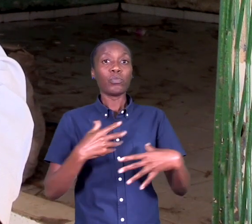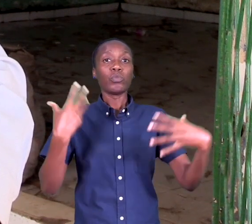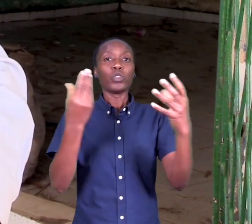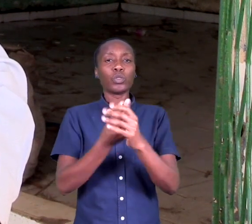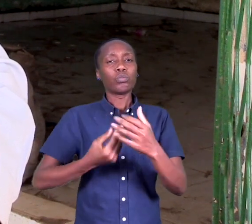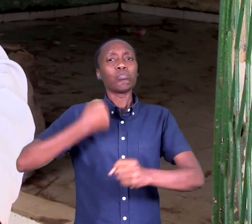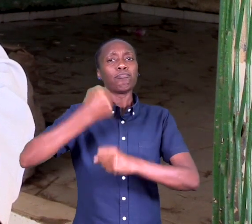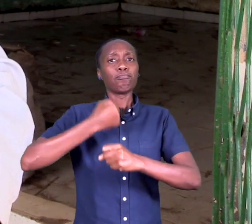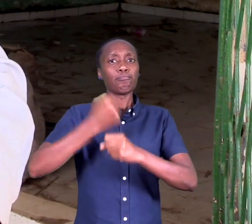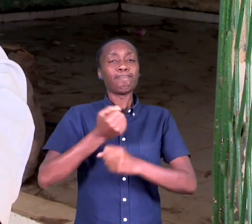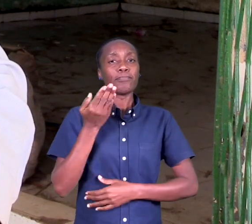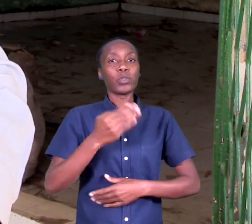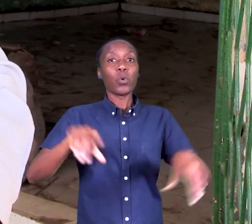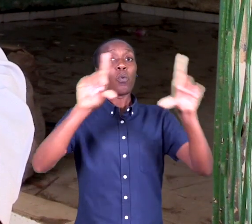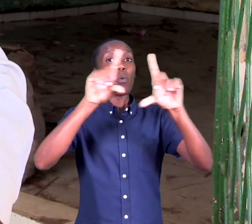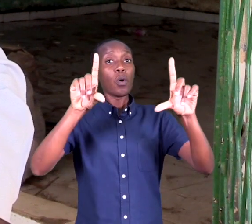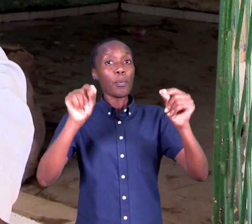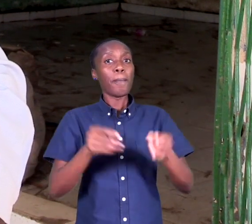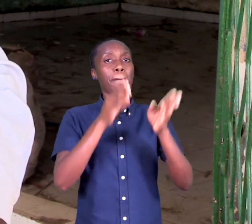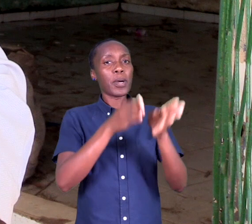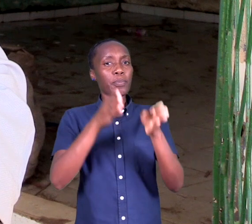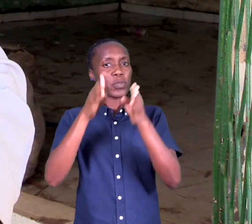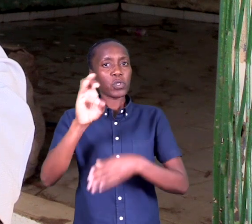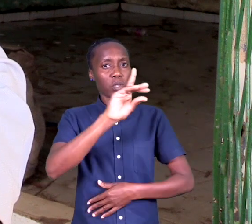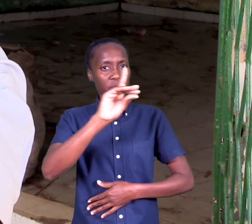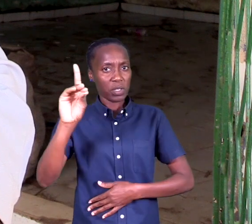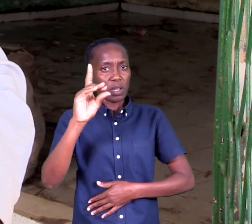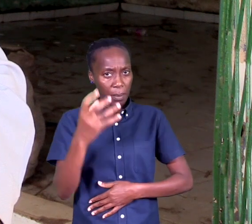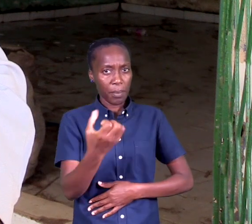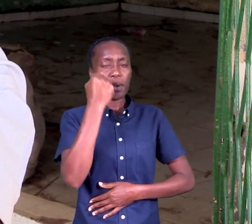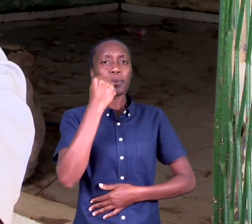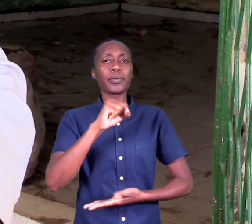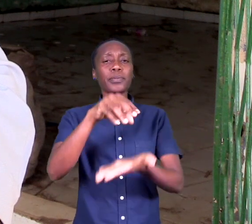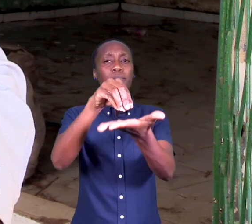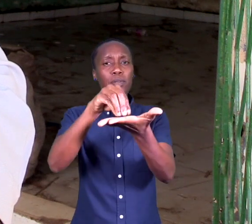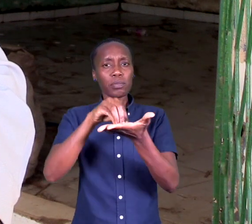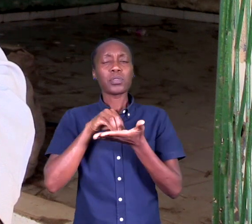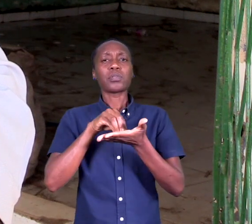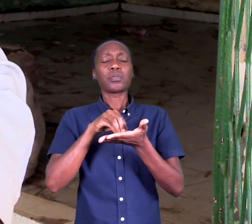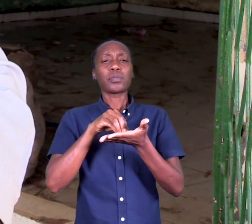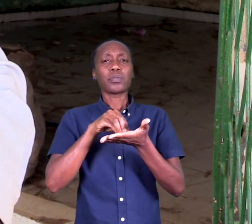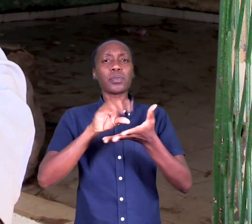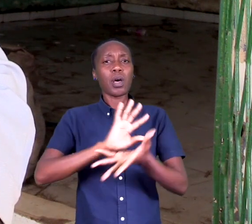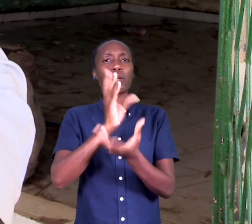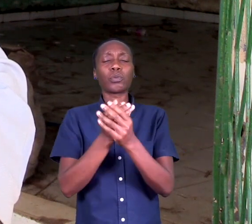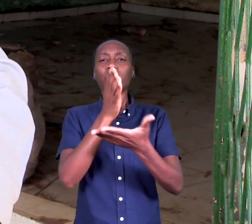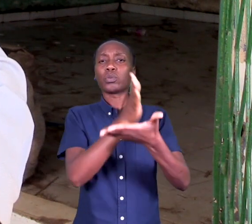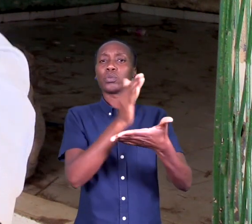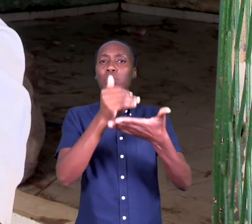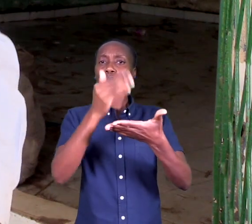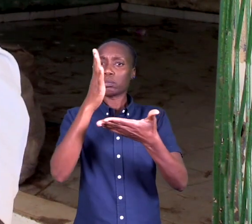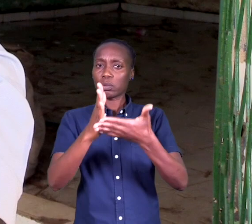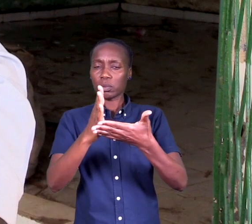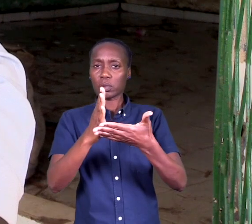conjunto. Trabalhamos do modo que pessoas com deficiência tenham acesso a